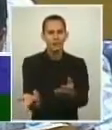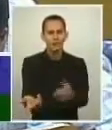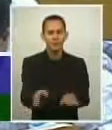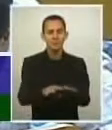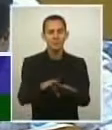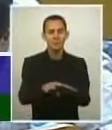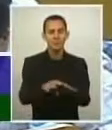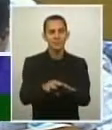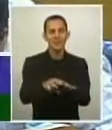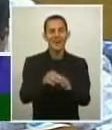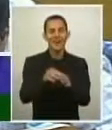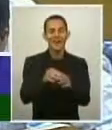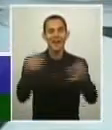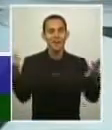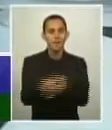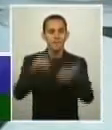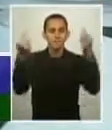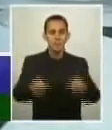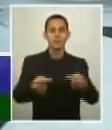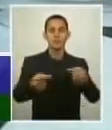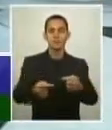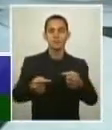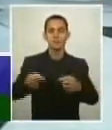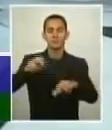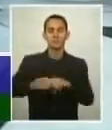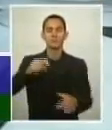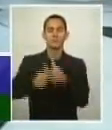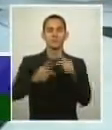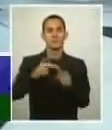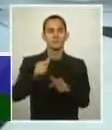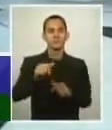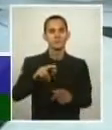e ele concorre a cadeira no Parlamento